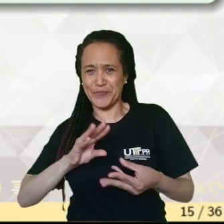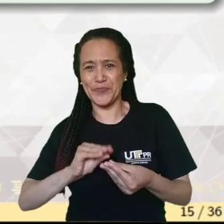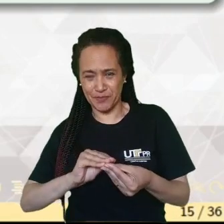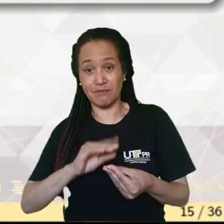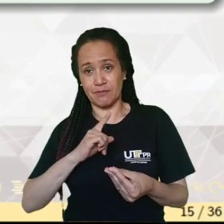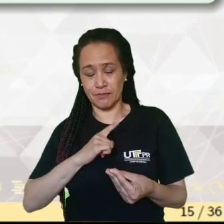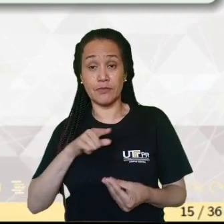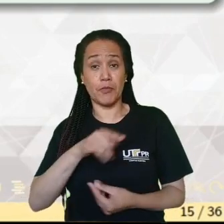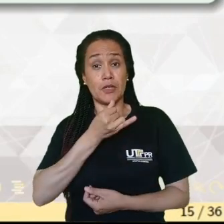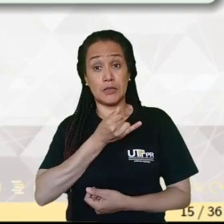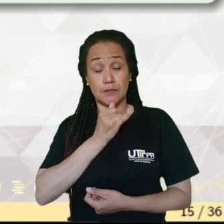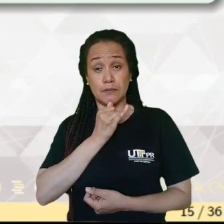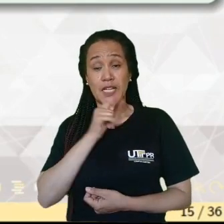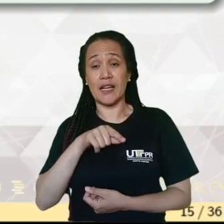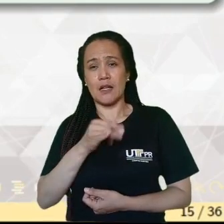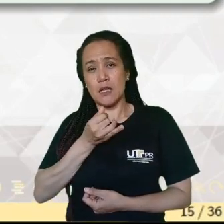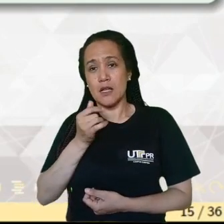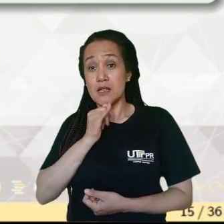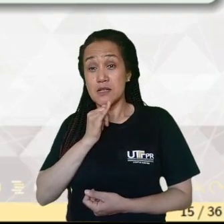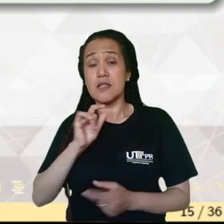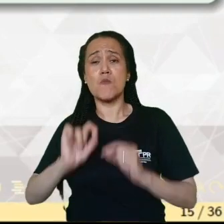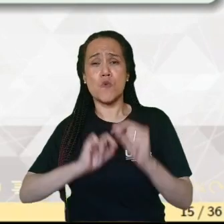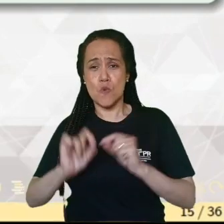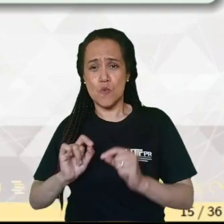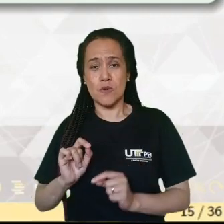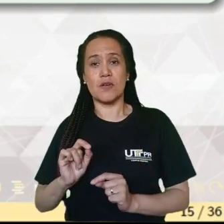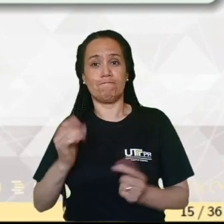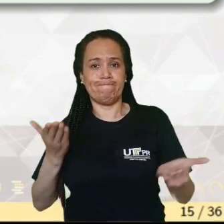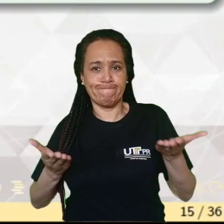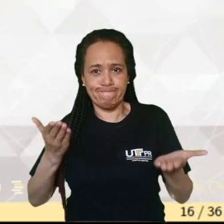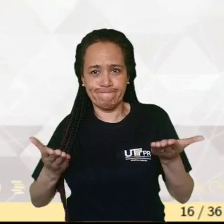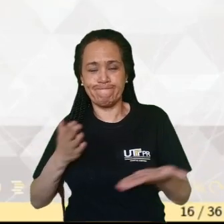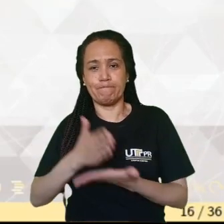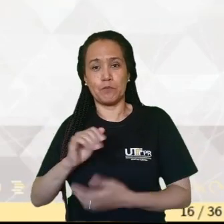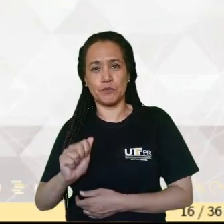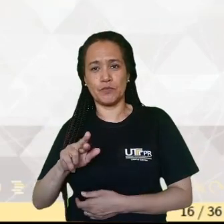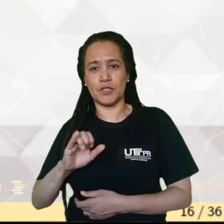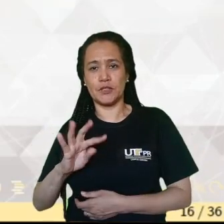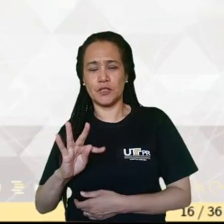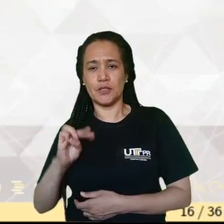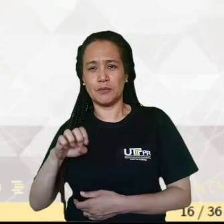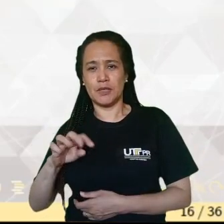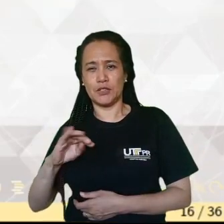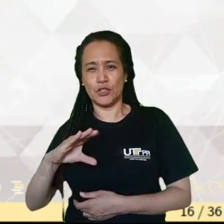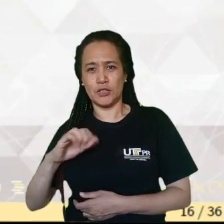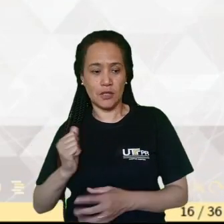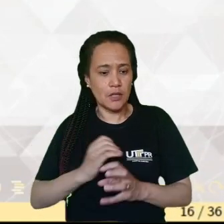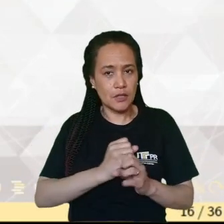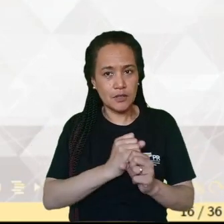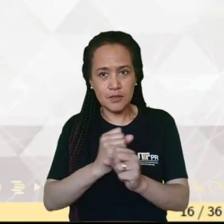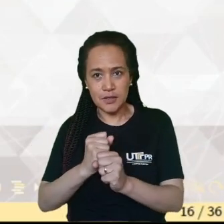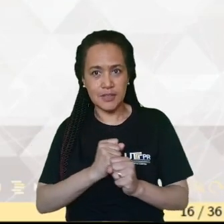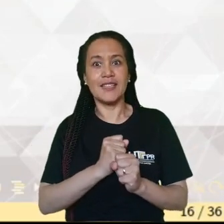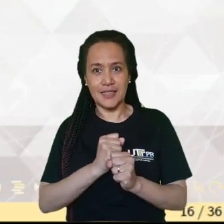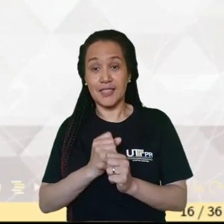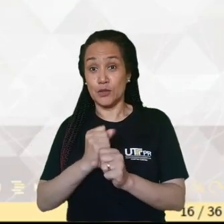por isso foi simplificado. Nesse caso, é a média aritmética, ou a média simples que vocês conhecem. Veja que nesse caso, 9,5